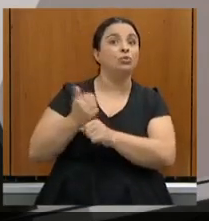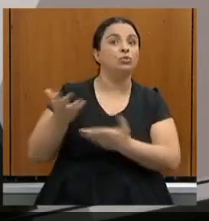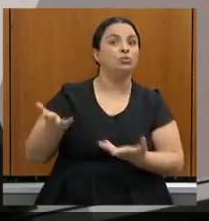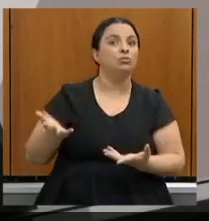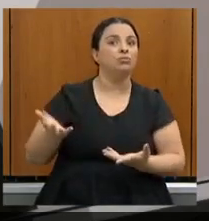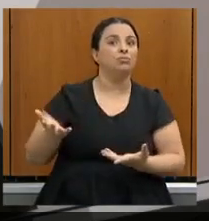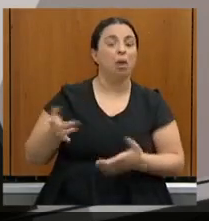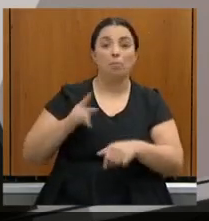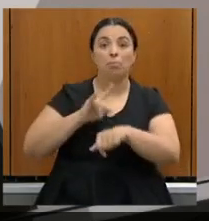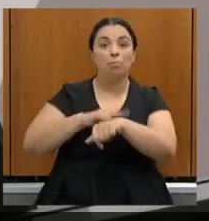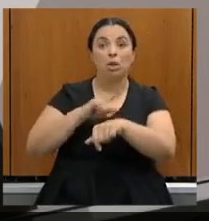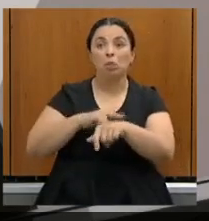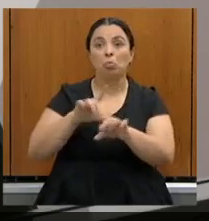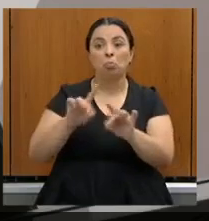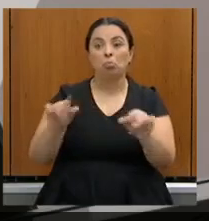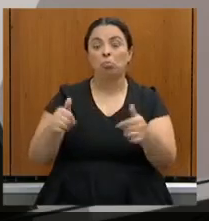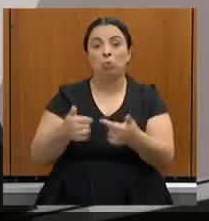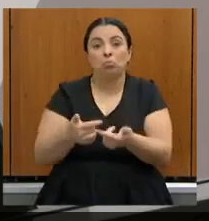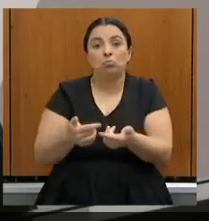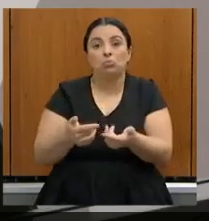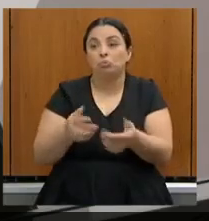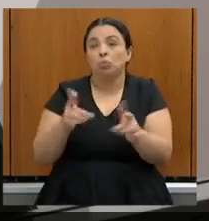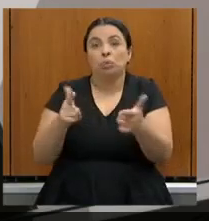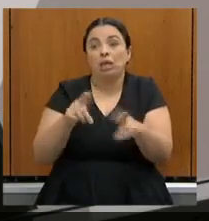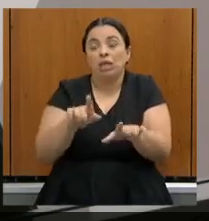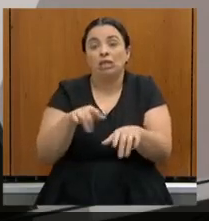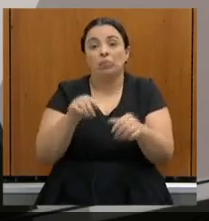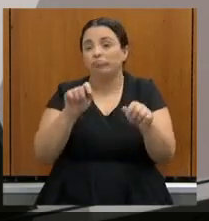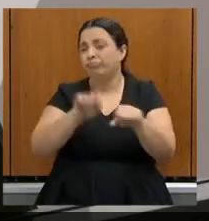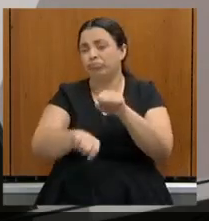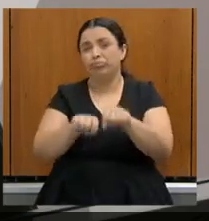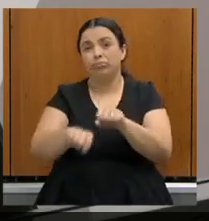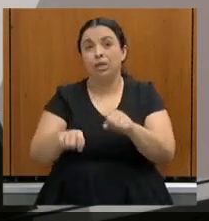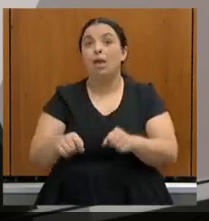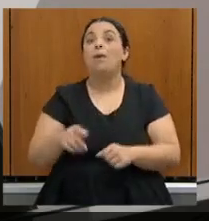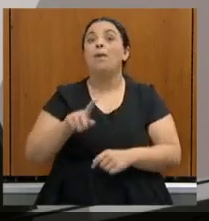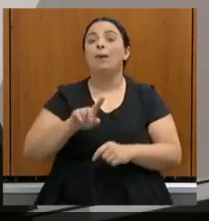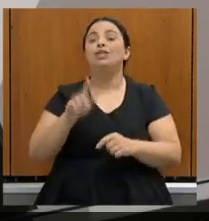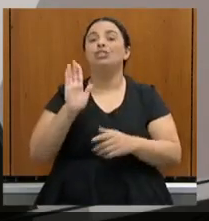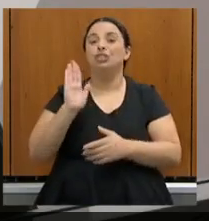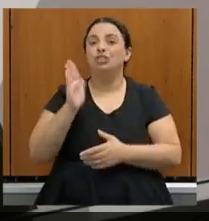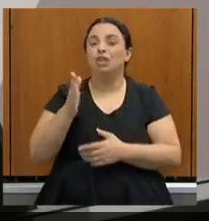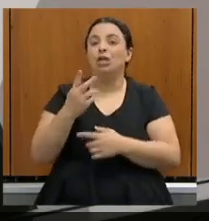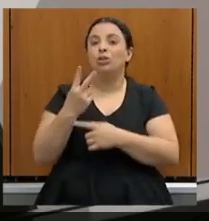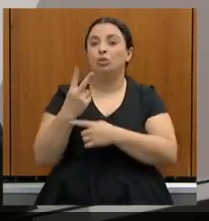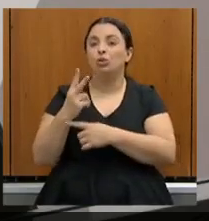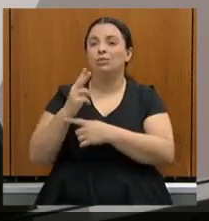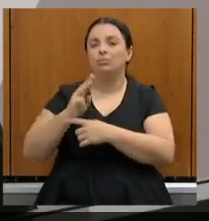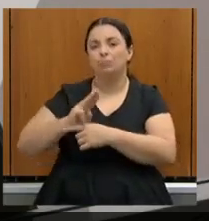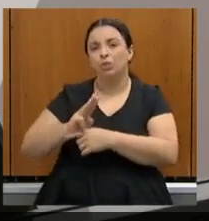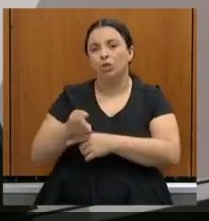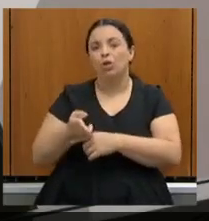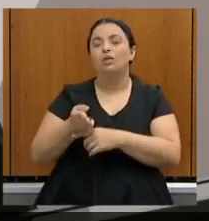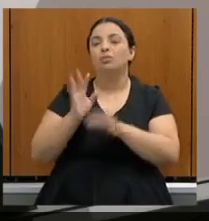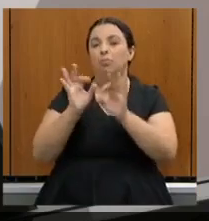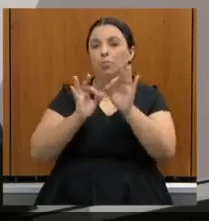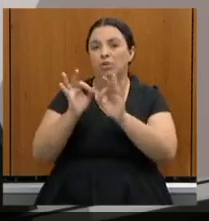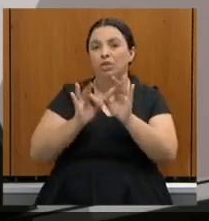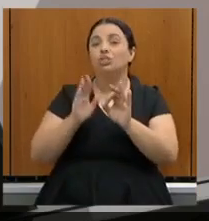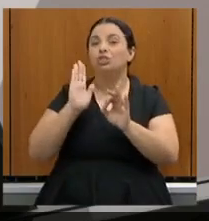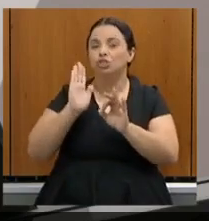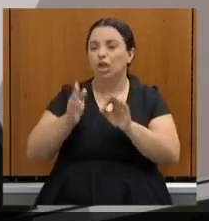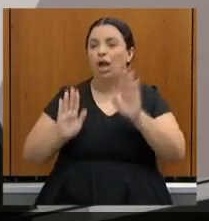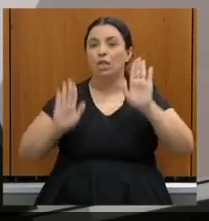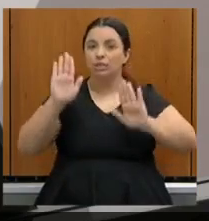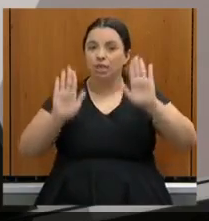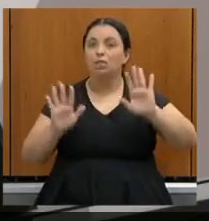temos mais, nós não temos condições, então, há dois milhões, os projetos já estão prontos, a licitação já está feita, e o recurso também já